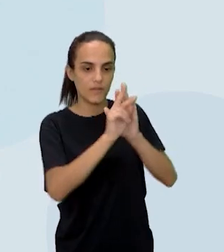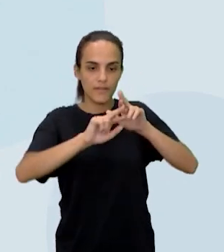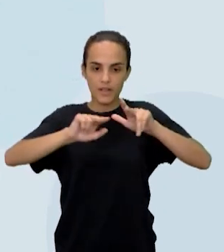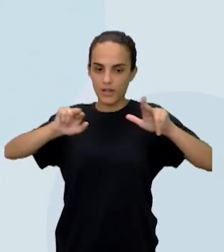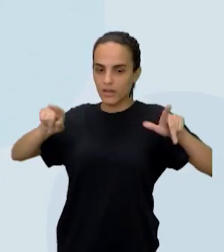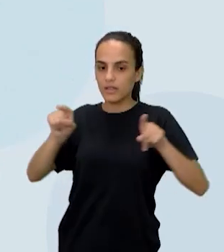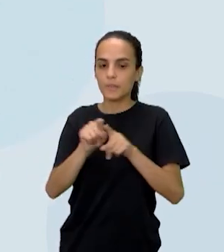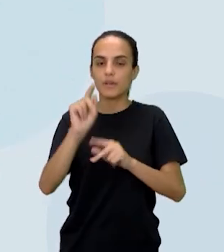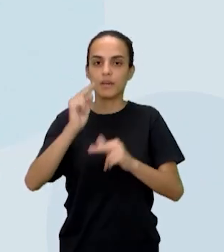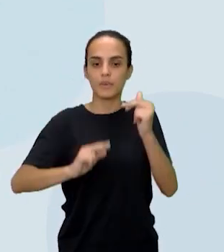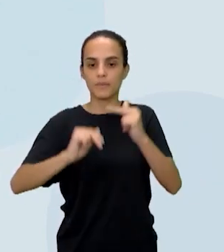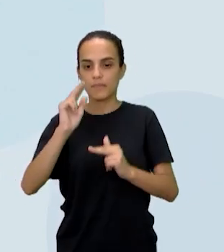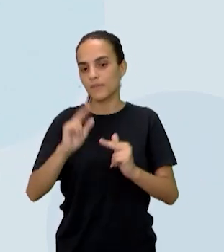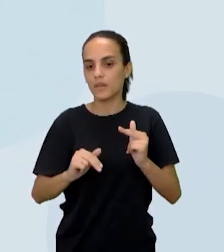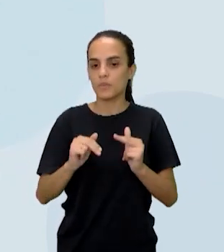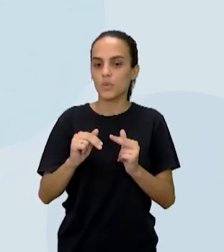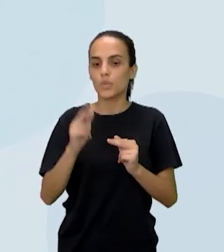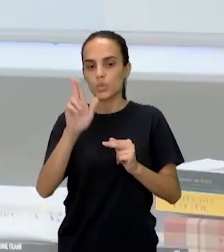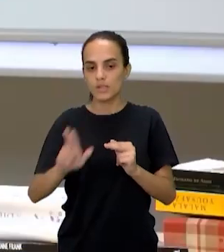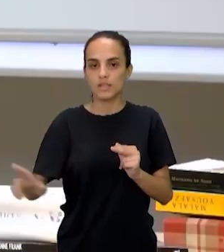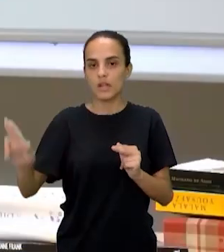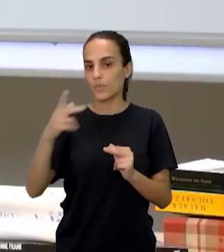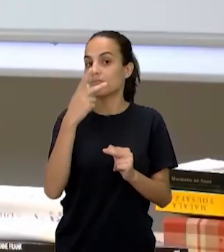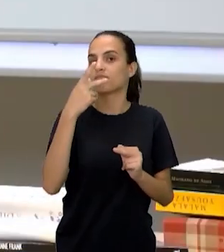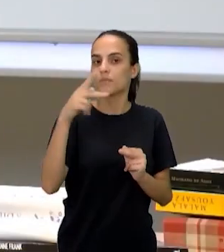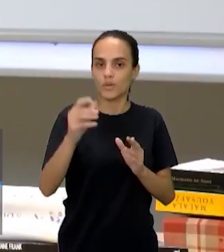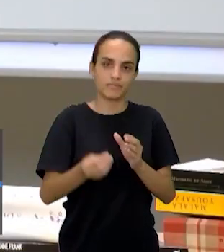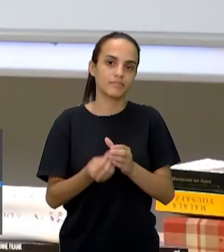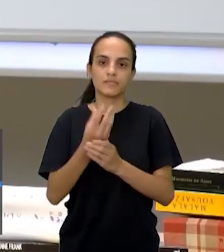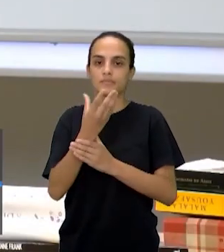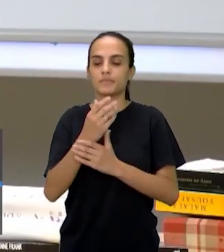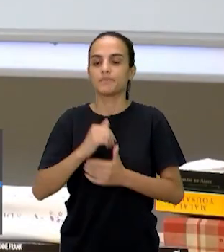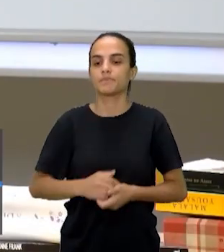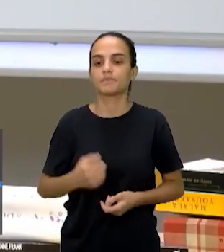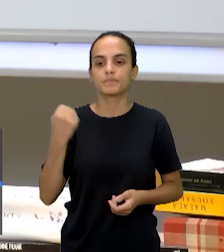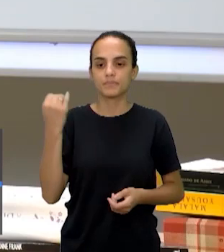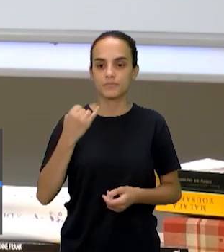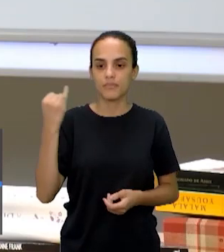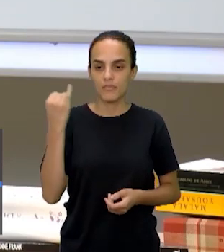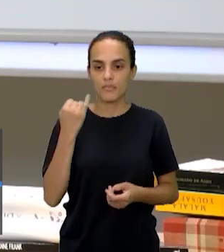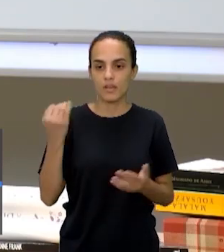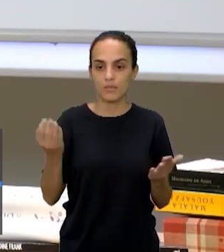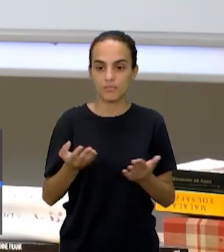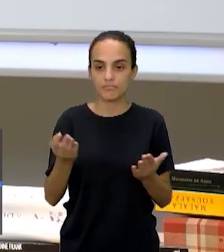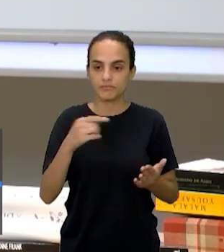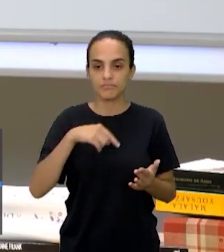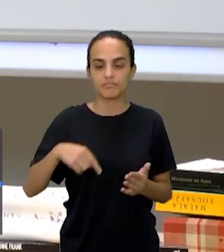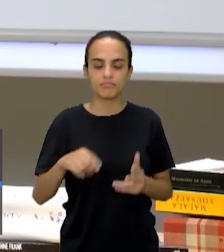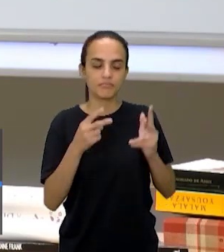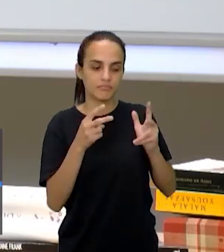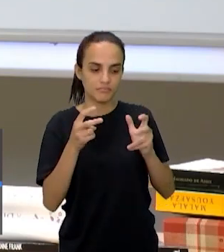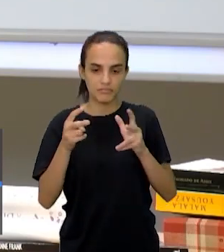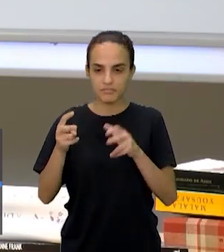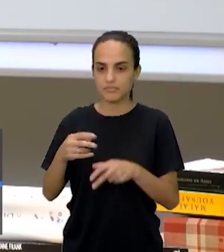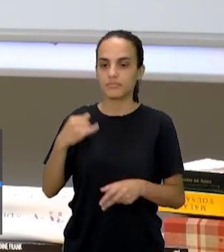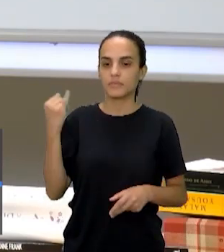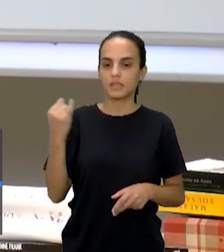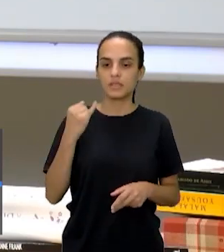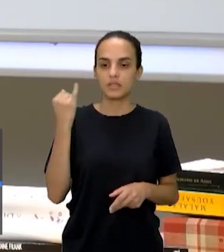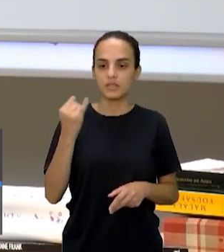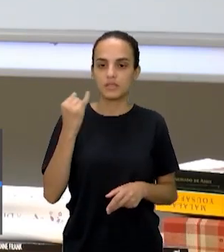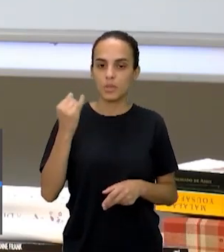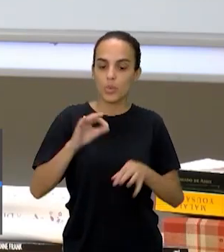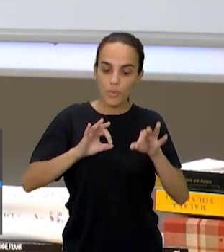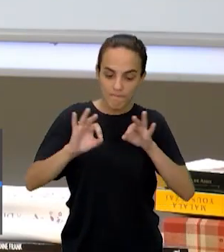sintáticos utilizados na sua construção. Então, o importante hoje é que a gente vai perceber a importância